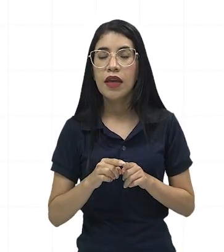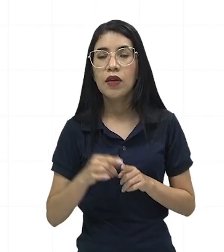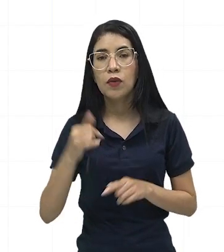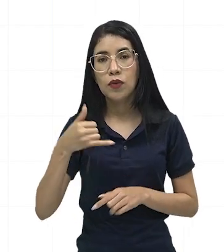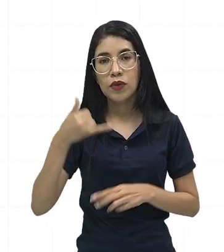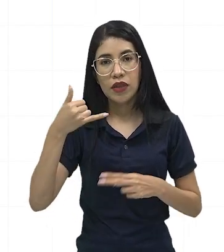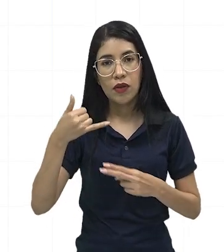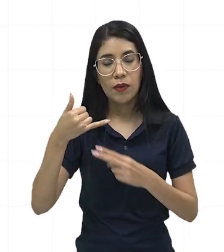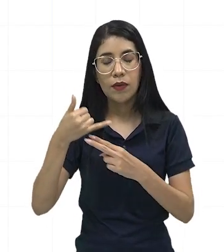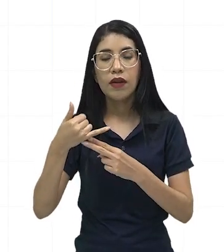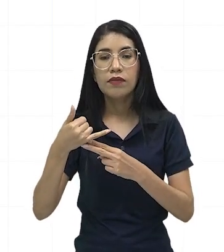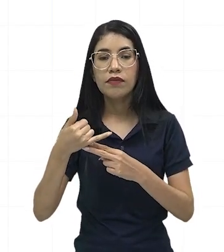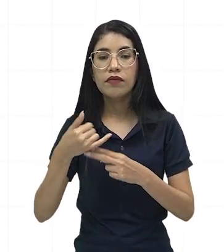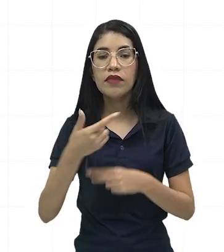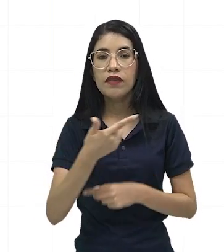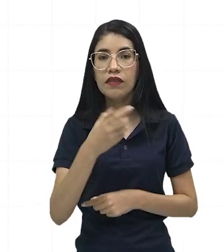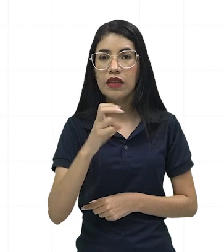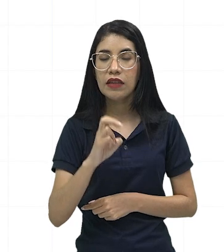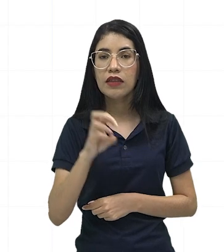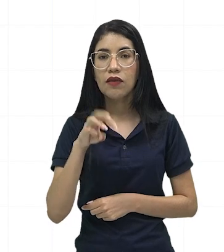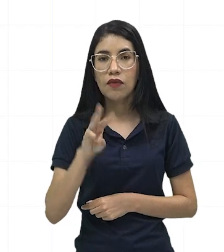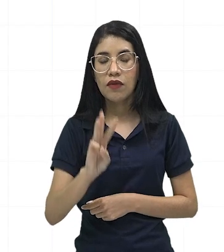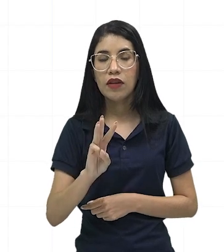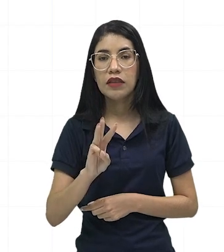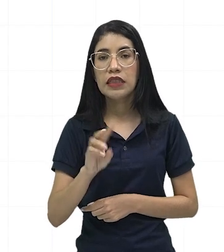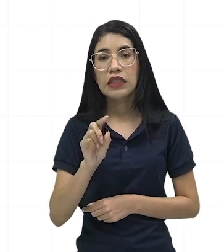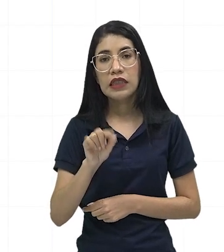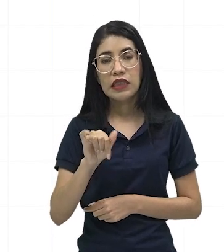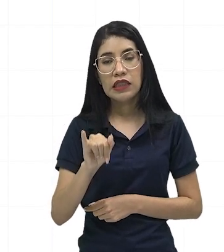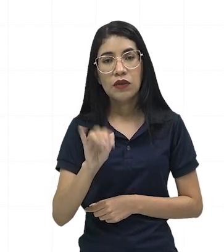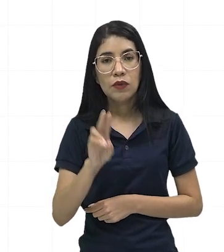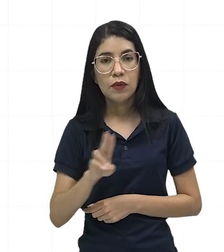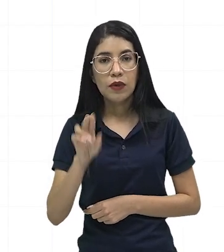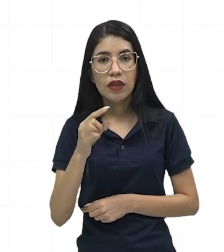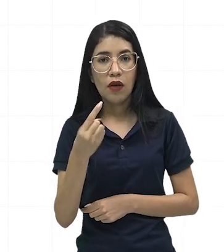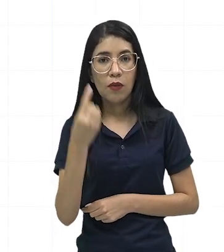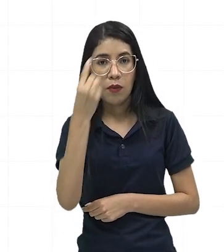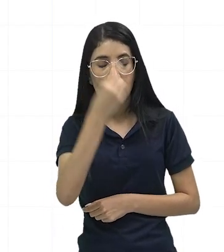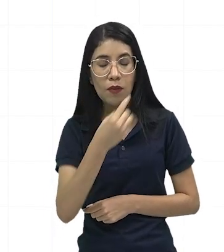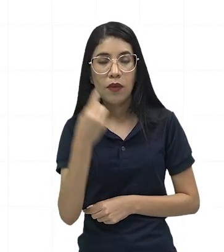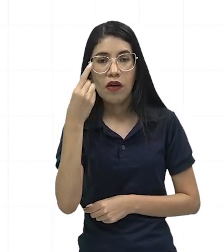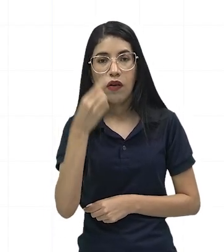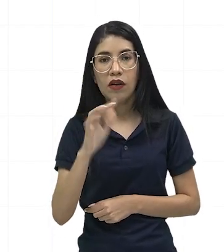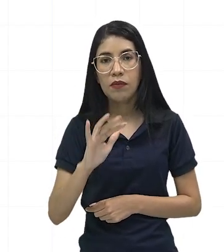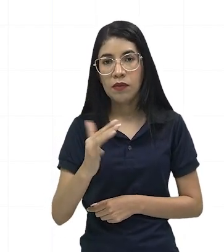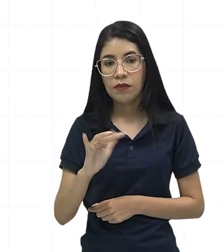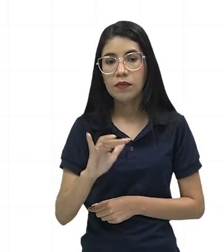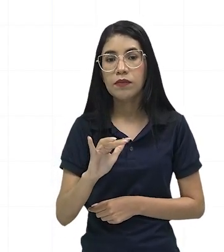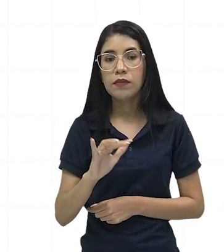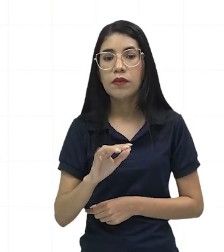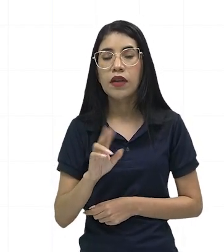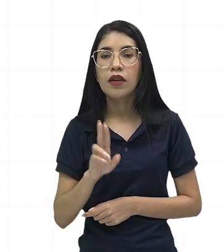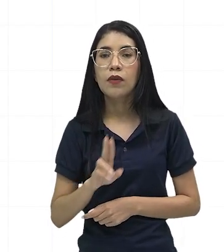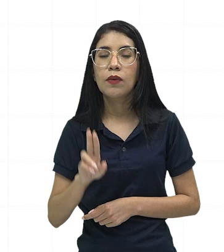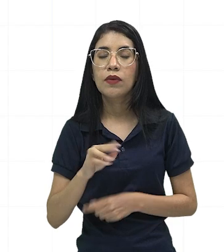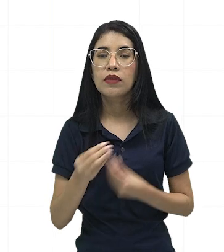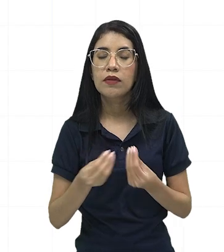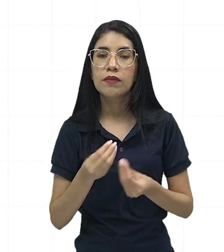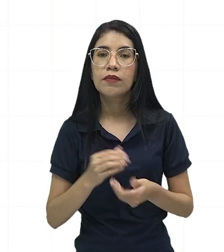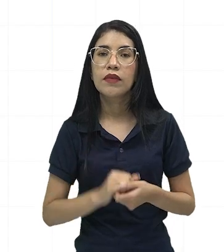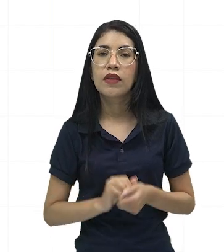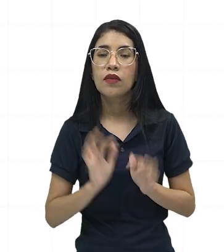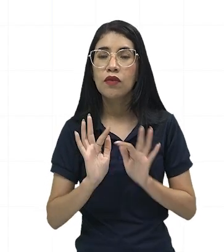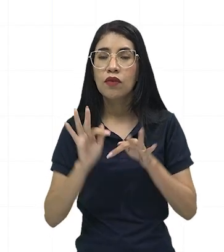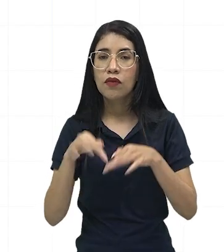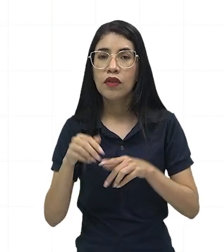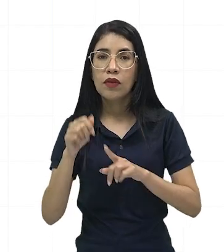que consome 25 watts, né? Se a gente vai utilizar ele por 1 hora aproximadamente aí por dia, como é que vai ficar